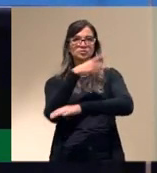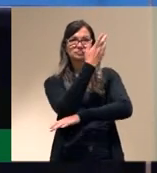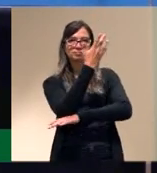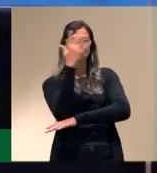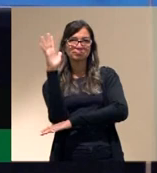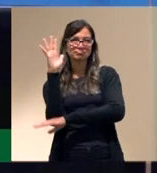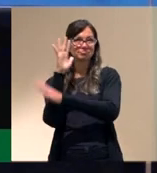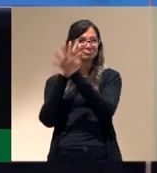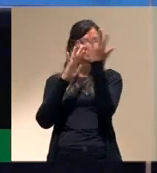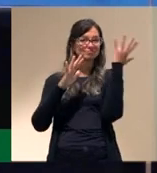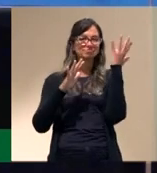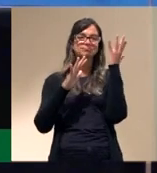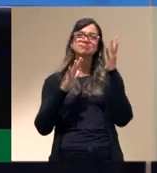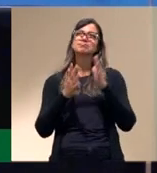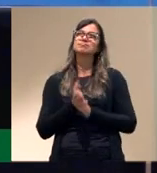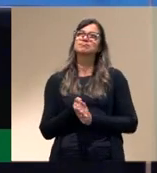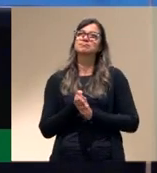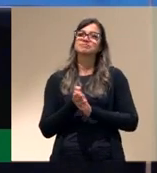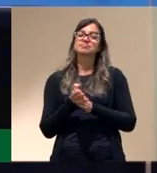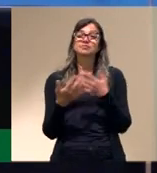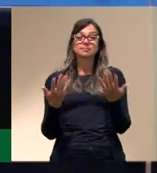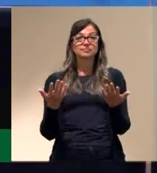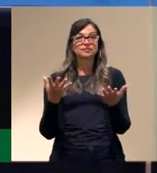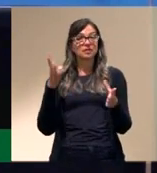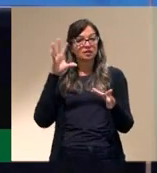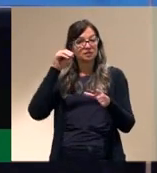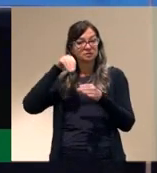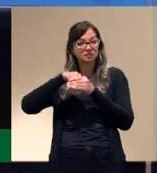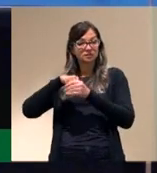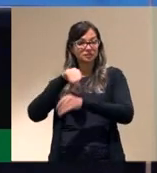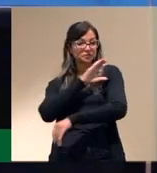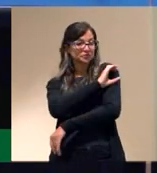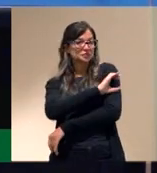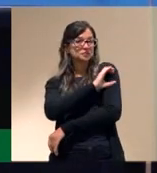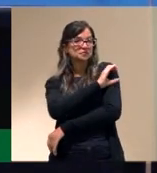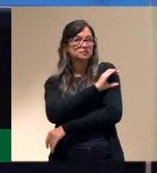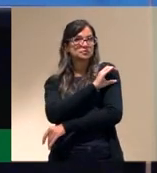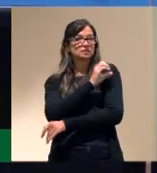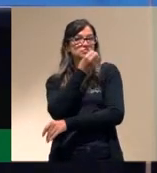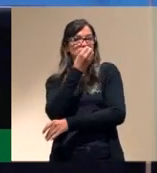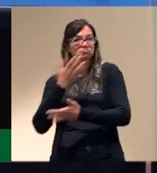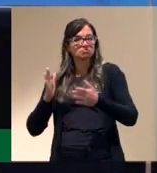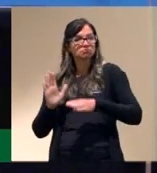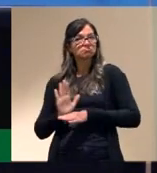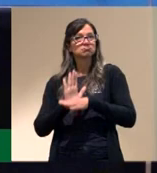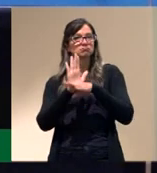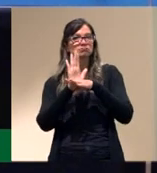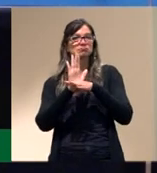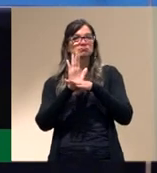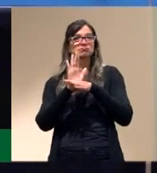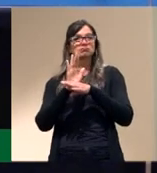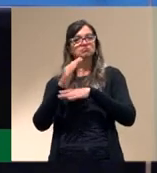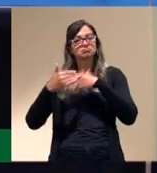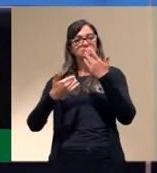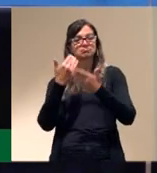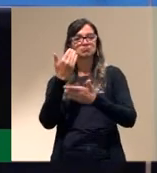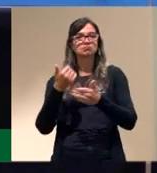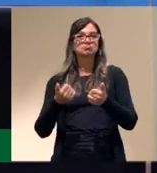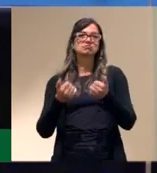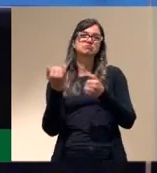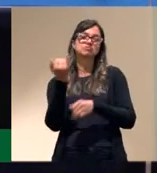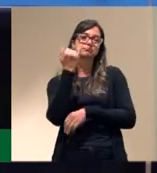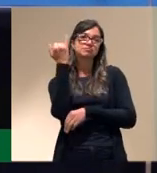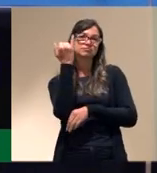né, eu acho que é uma linha de pensamento dentro da educação infantil que tem contribuído muito, e é muito rara, né, que é